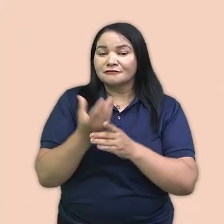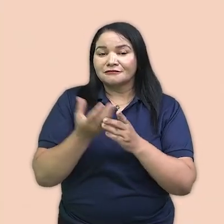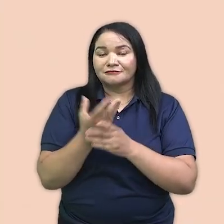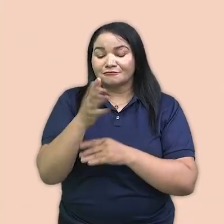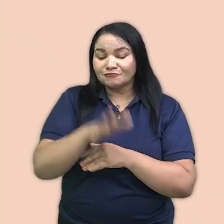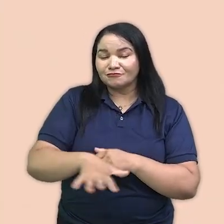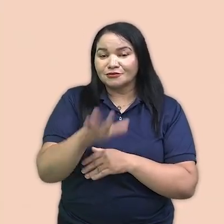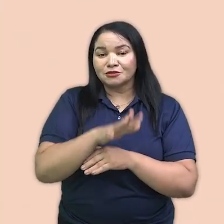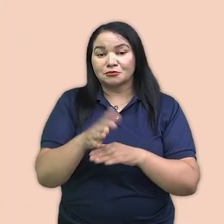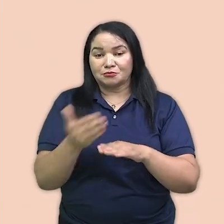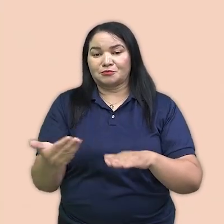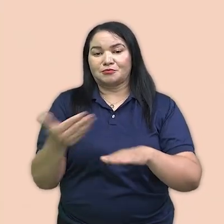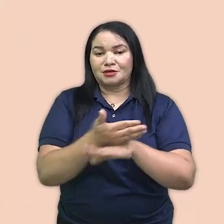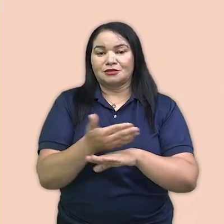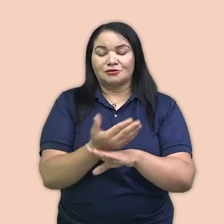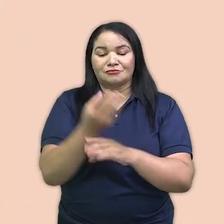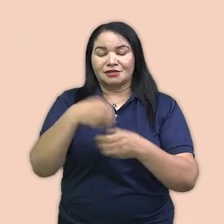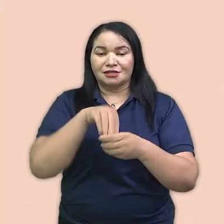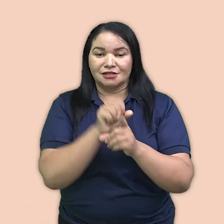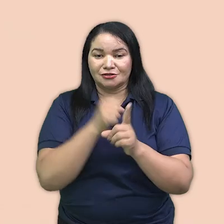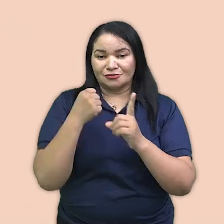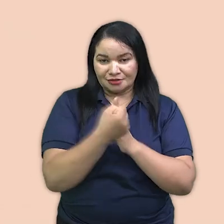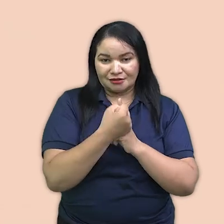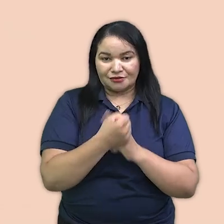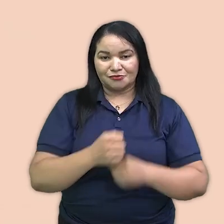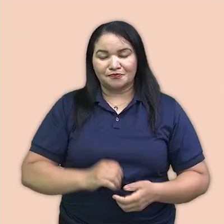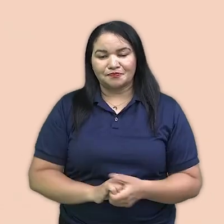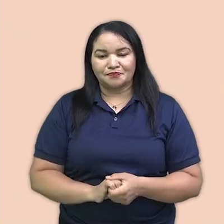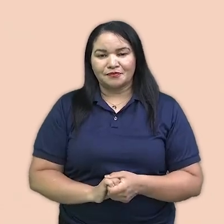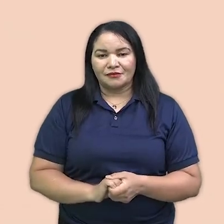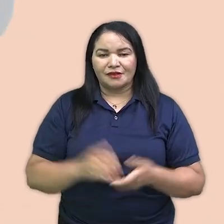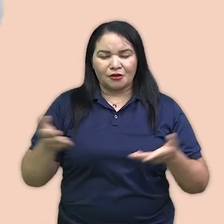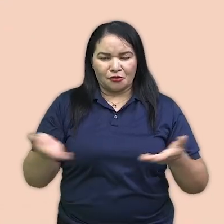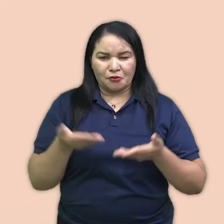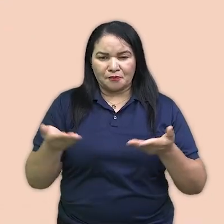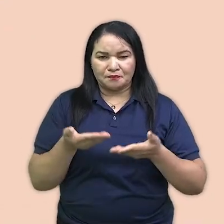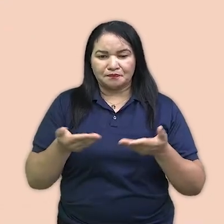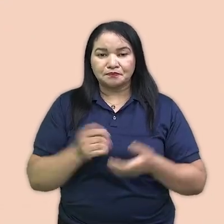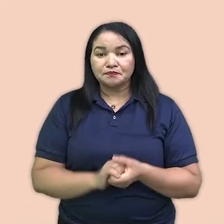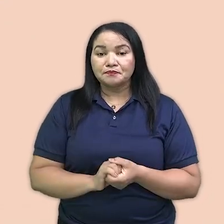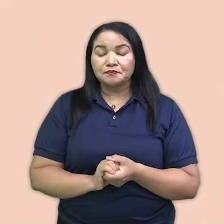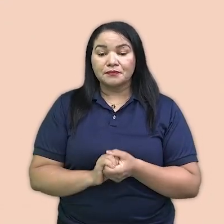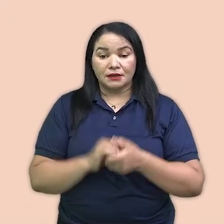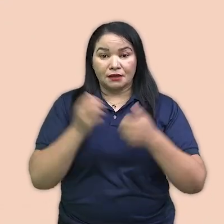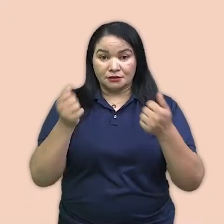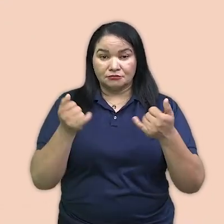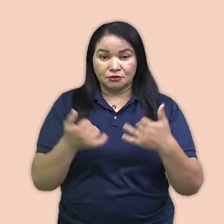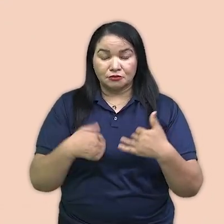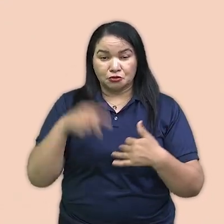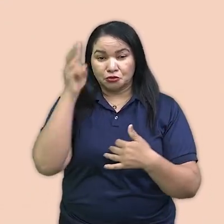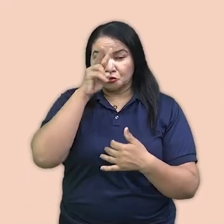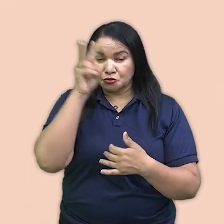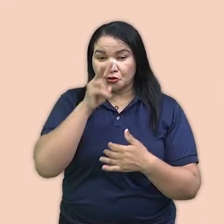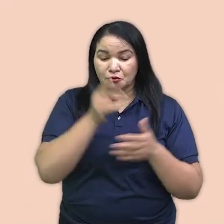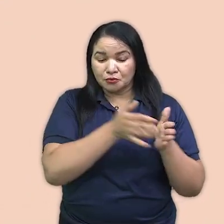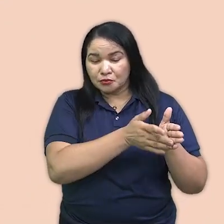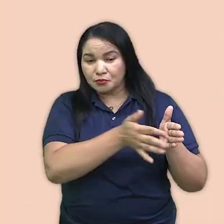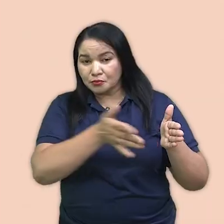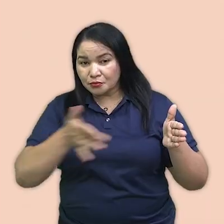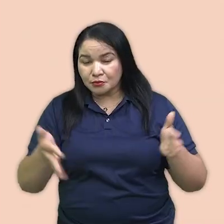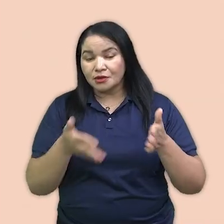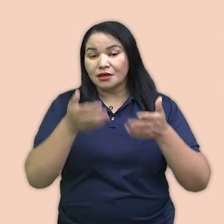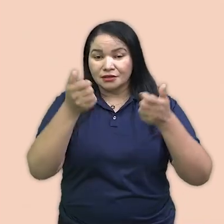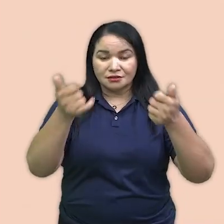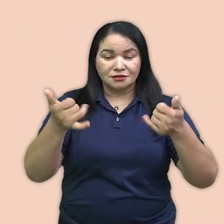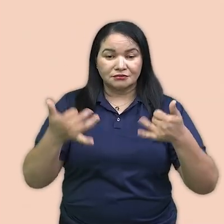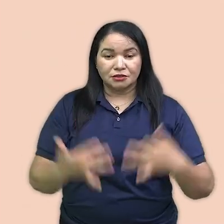criar o seu espaço cada vez melhor dentro da sociedade. Então, olha só, a gente viu ao longo da história e continua